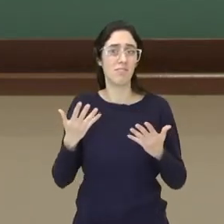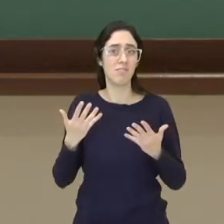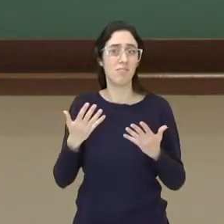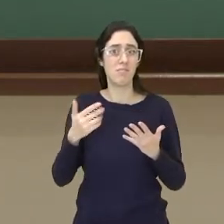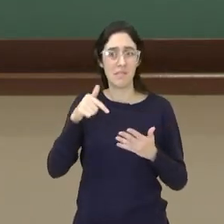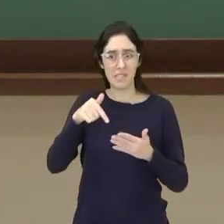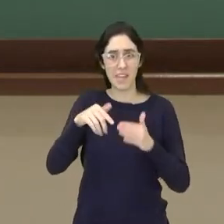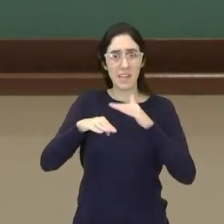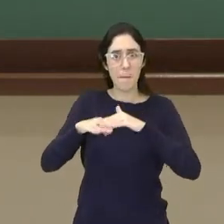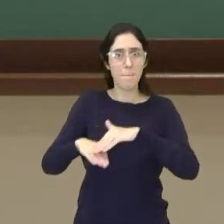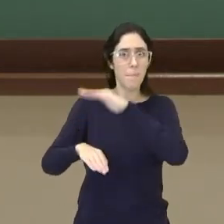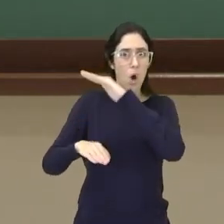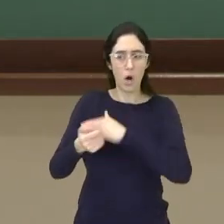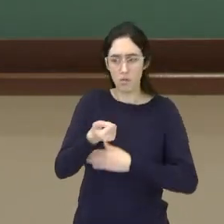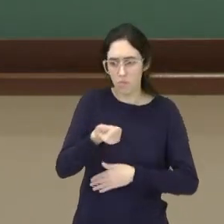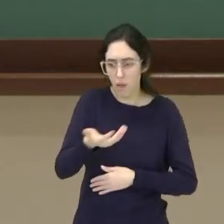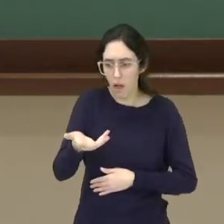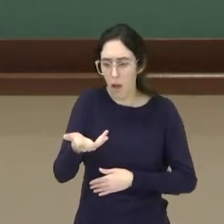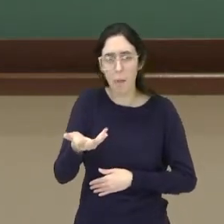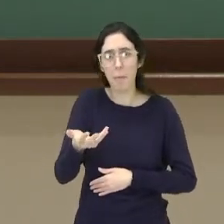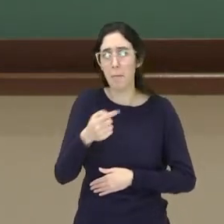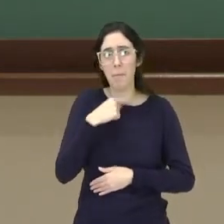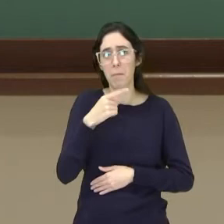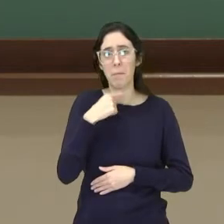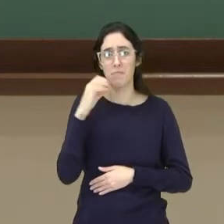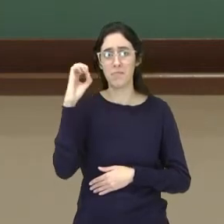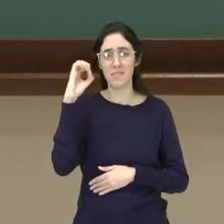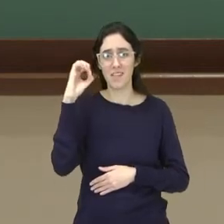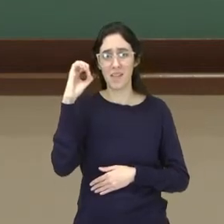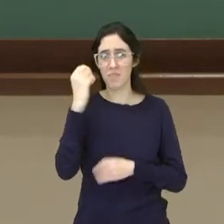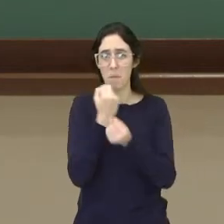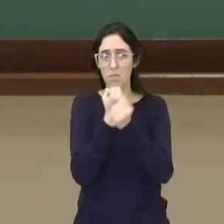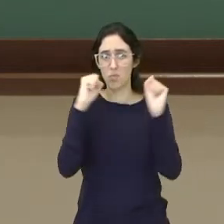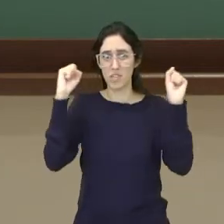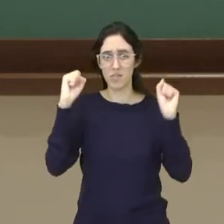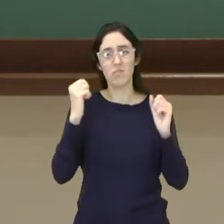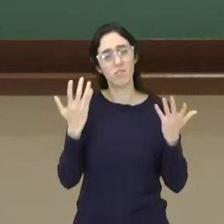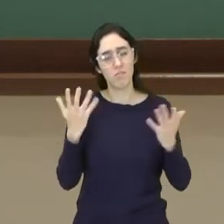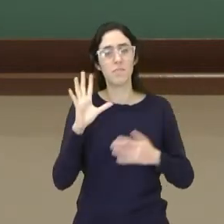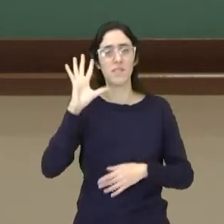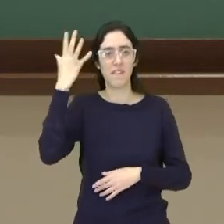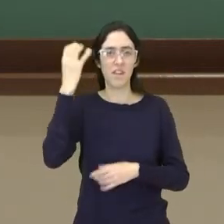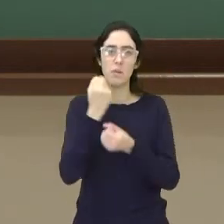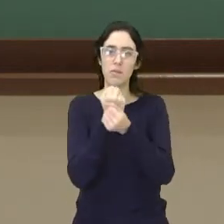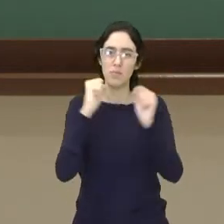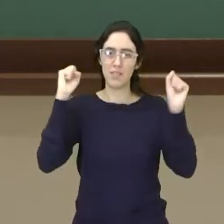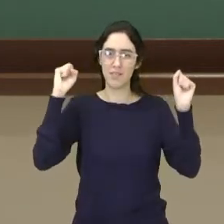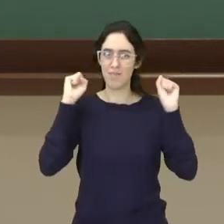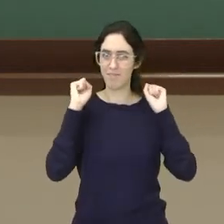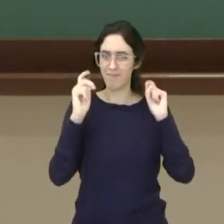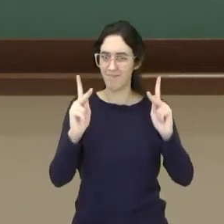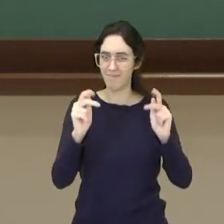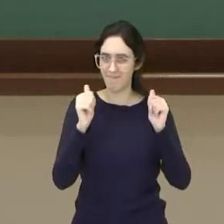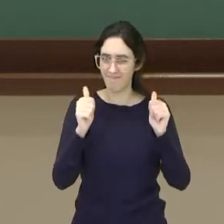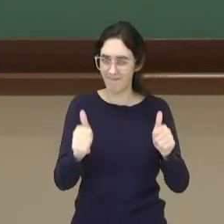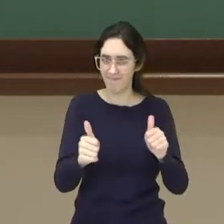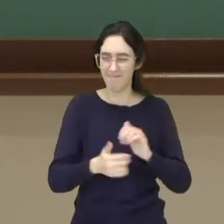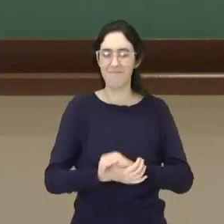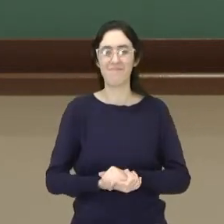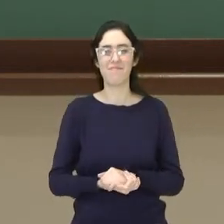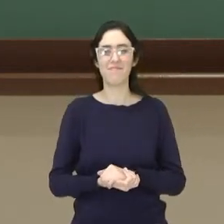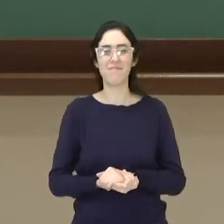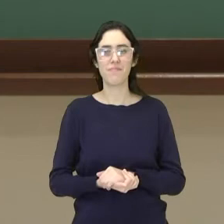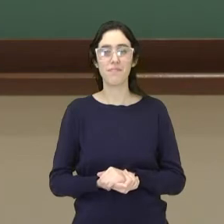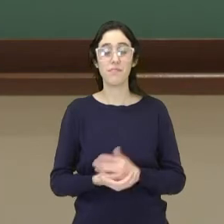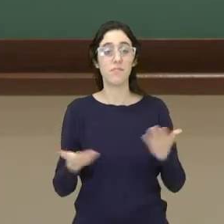número 7, ou maior que 7, é zero. Tá? Então, é um evento impossível. Beleza?